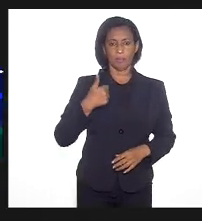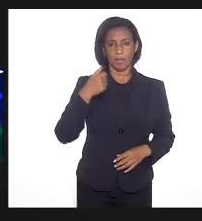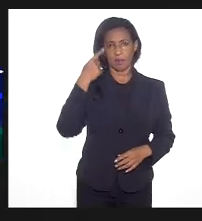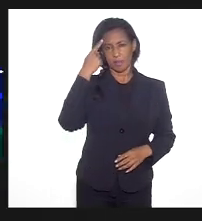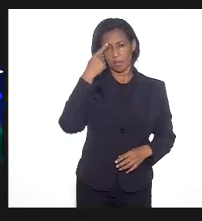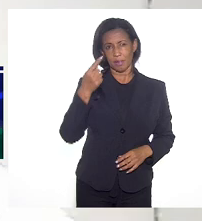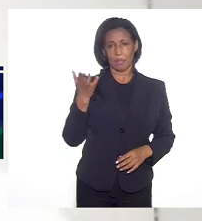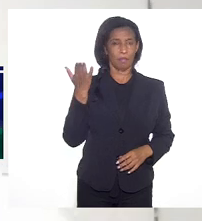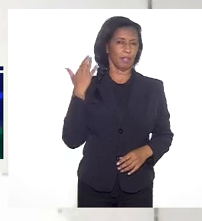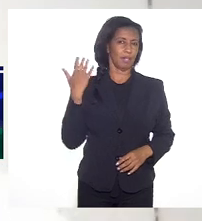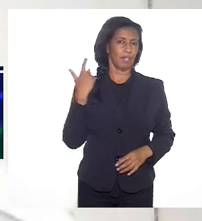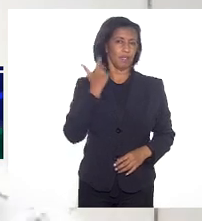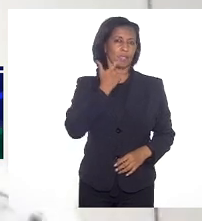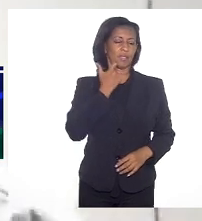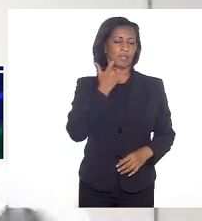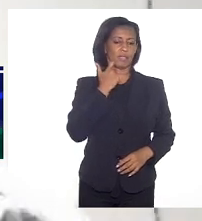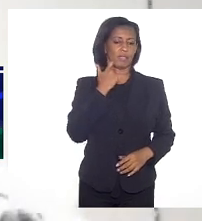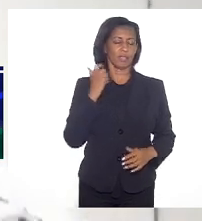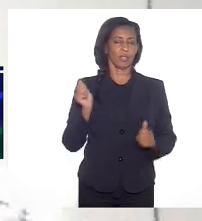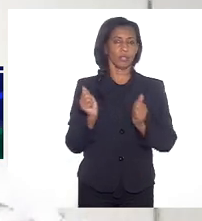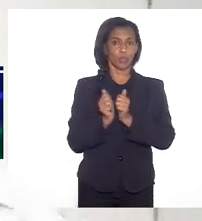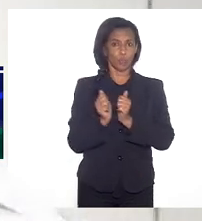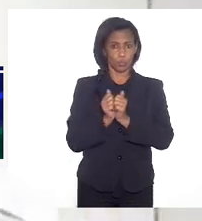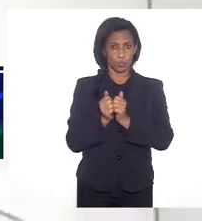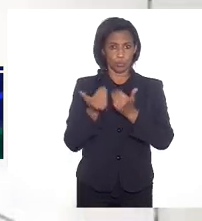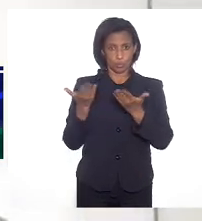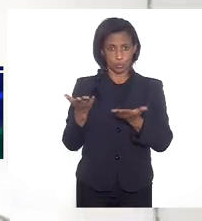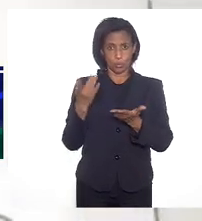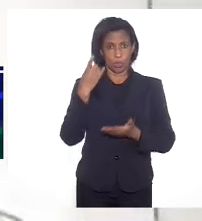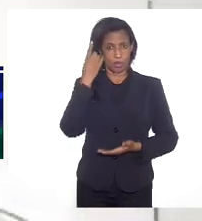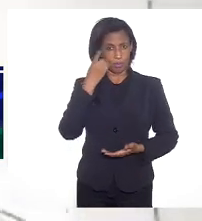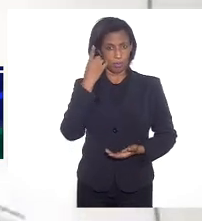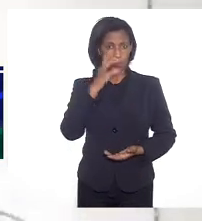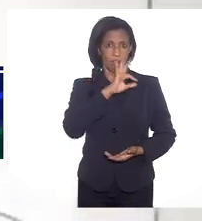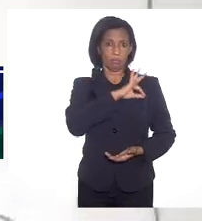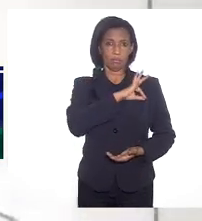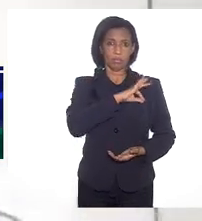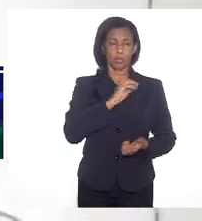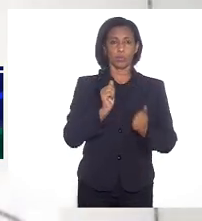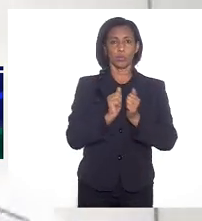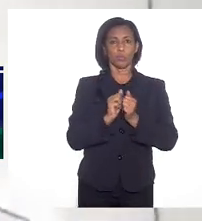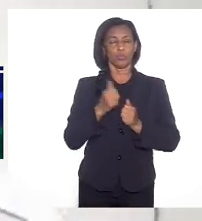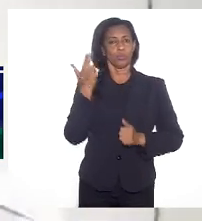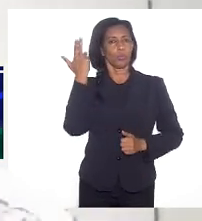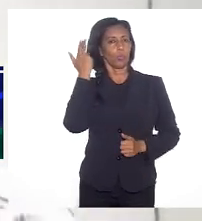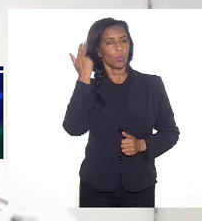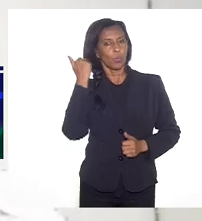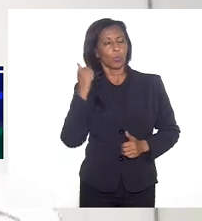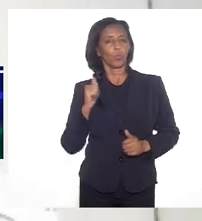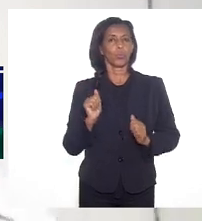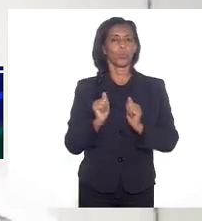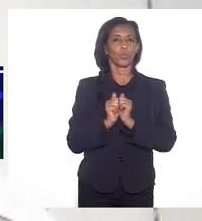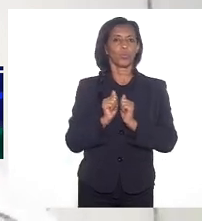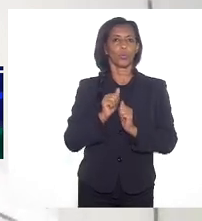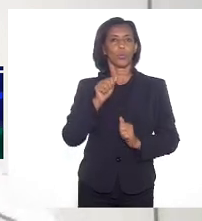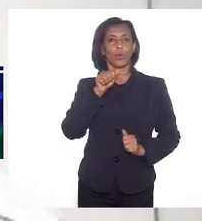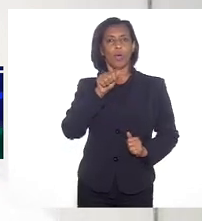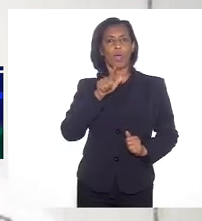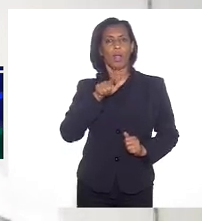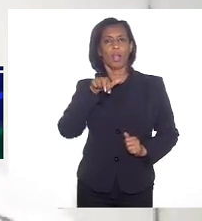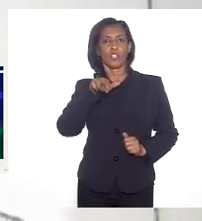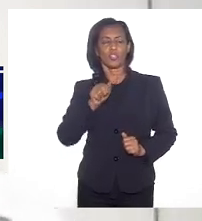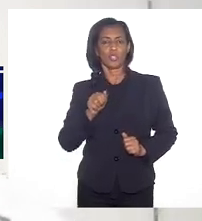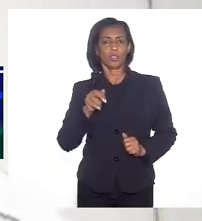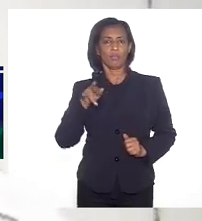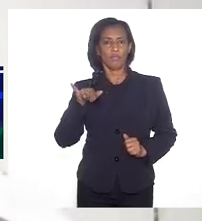passada na sexta-feira junto com vossa excelência deputada Marta Rocha junto com deputado Eleomar Coelho deputado Alexandre Freitas